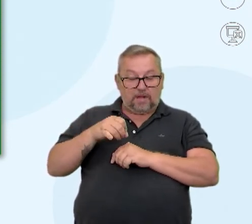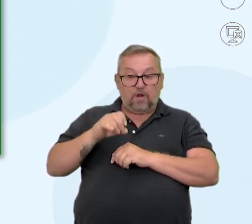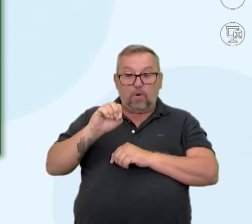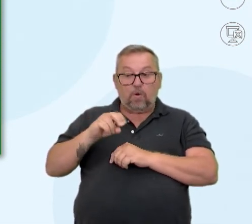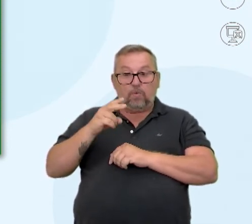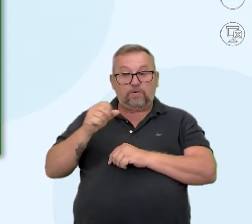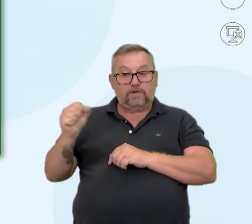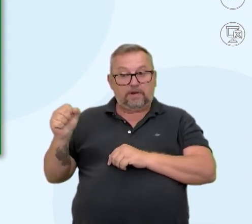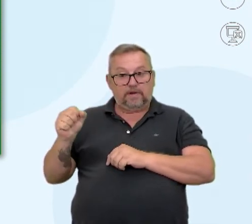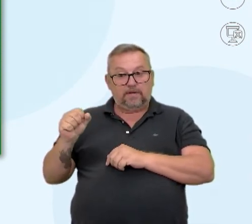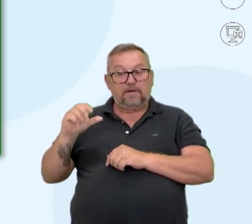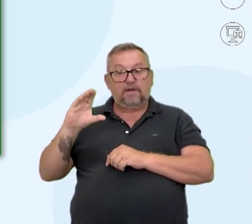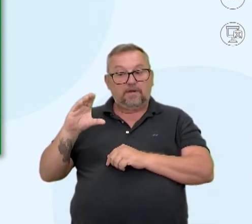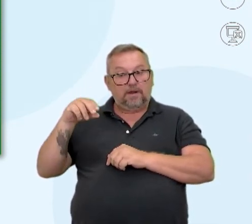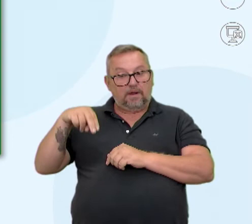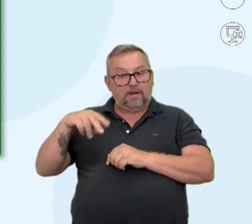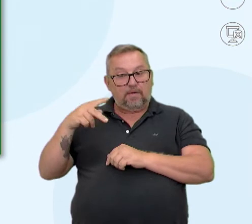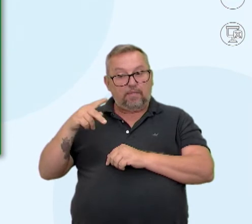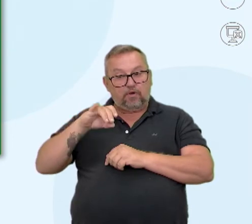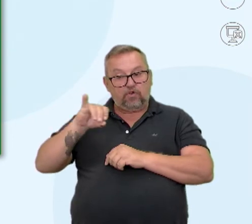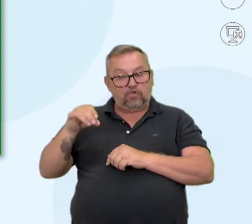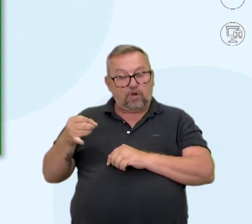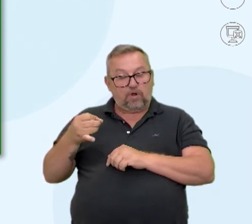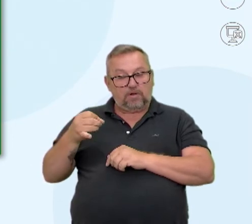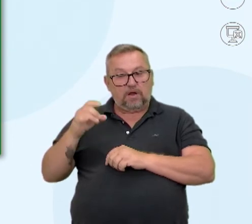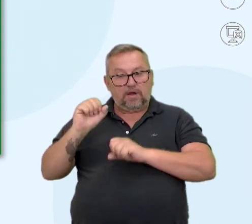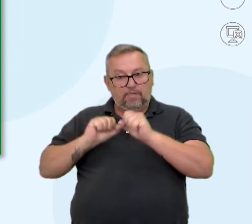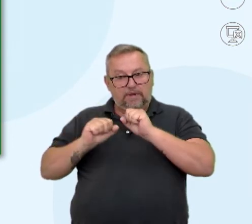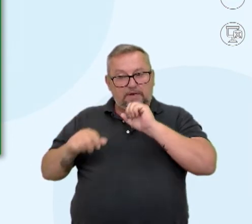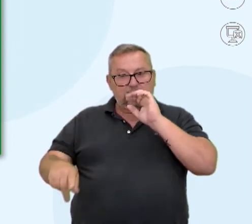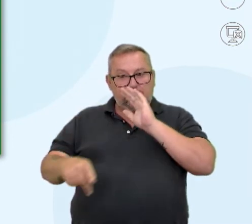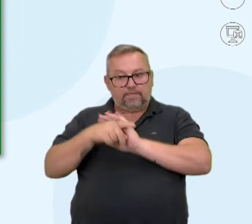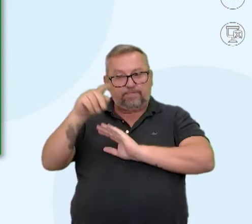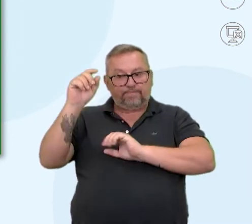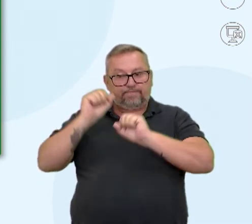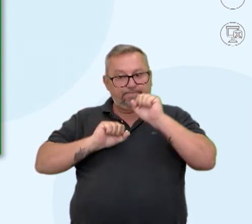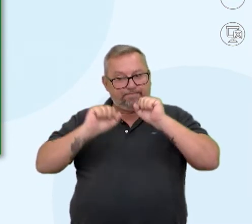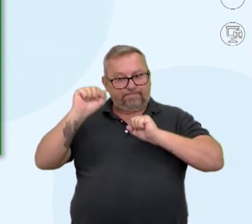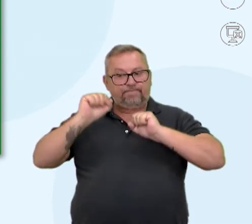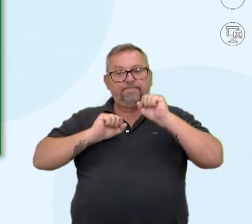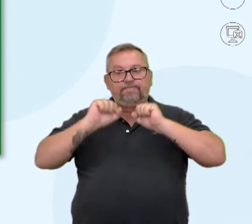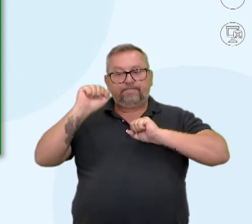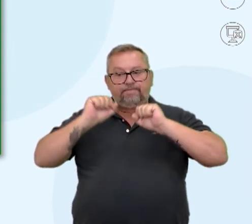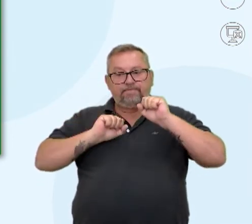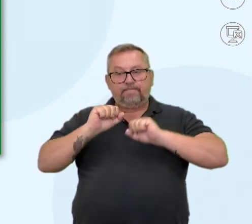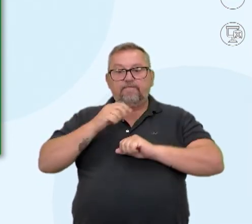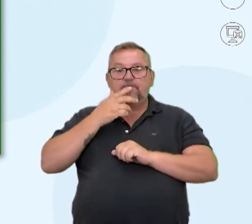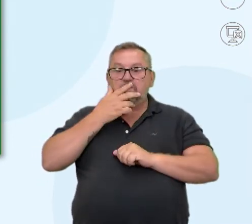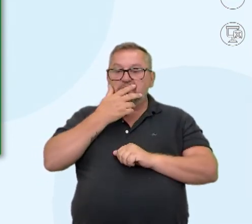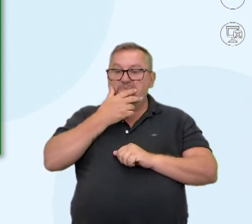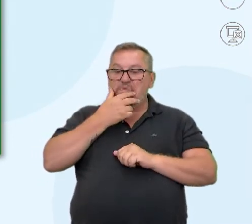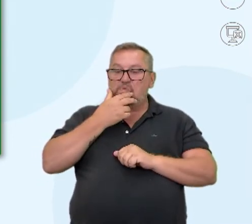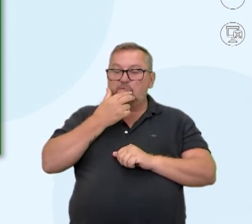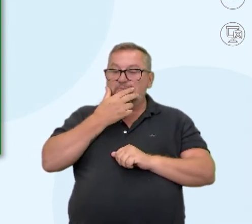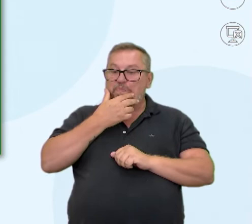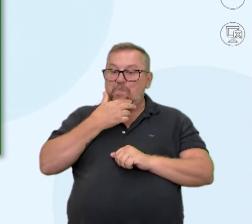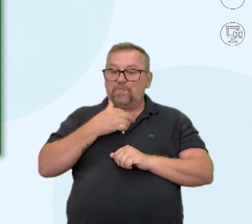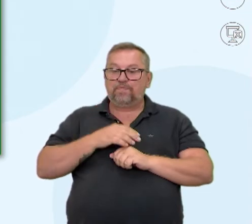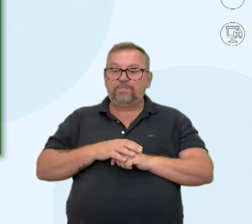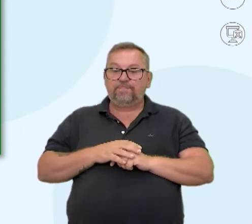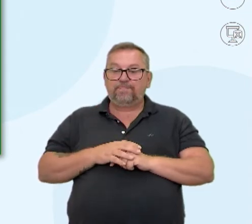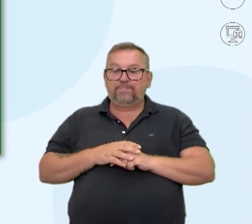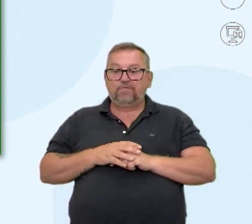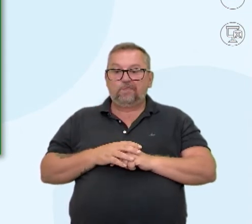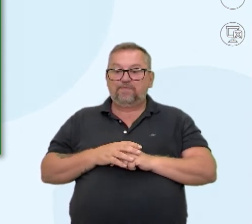né? Ou seja, ele é uma pessoa jurídica, cadastro CNPJ, Cadastro Nacional de Pessoa Jurídica, é a empresa mesmo,